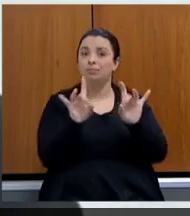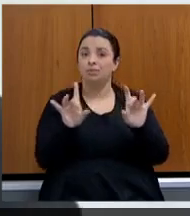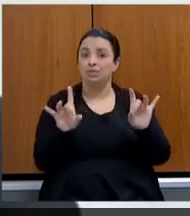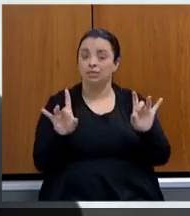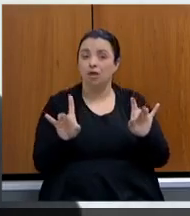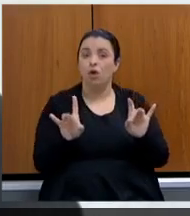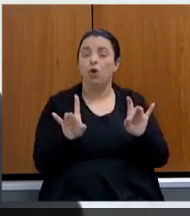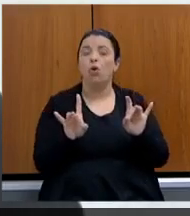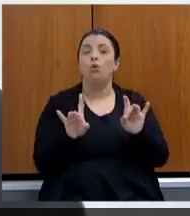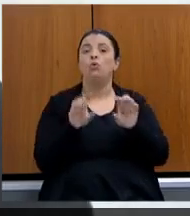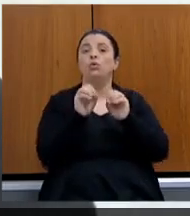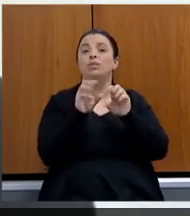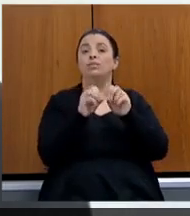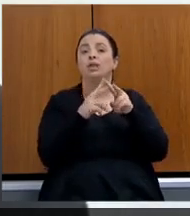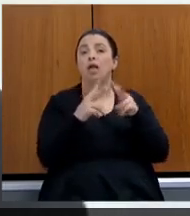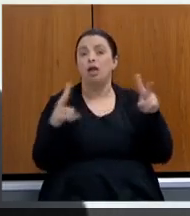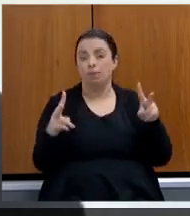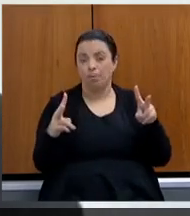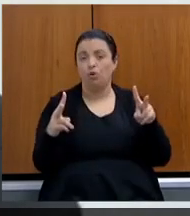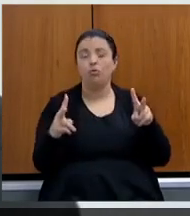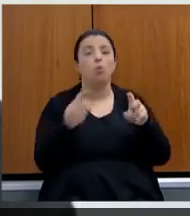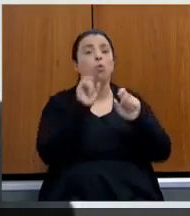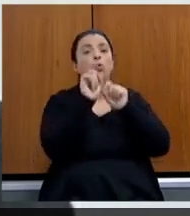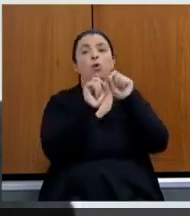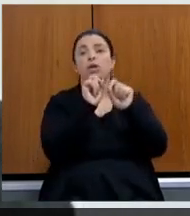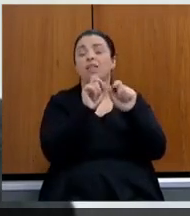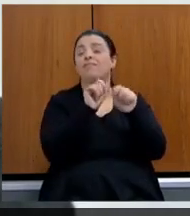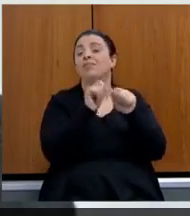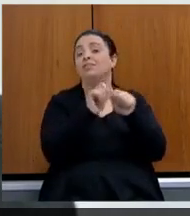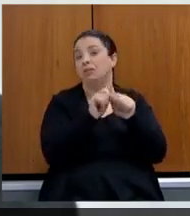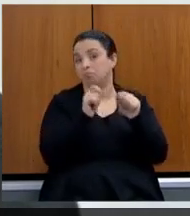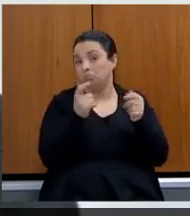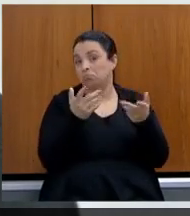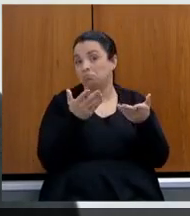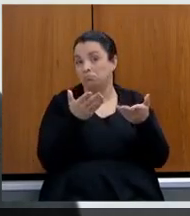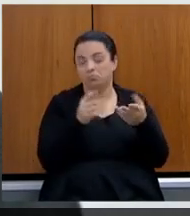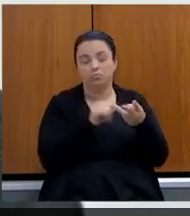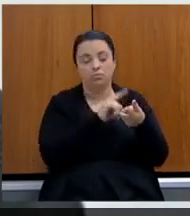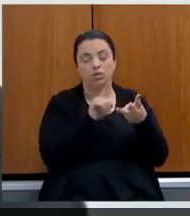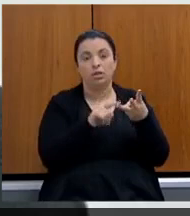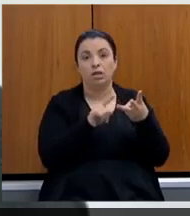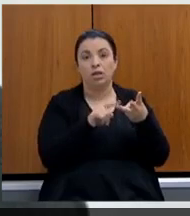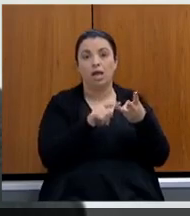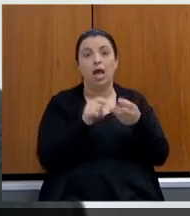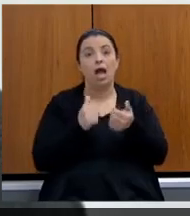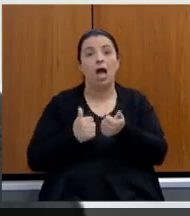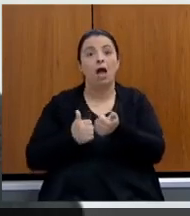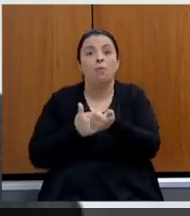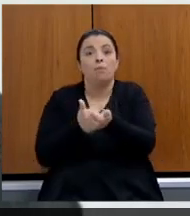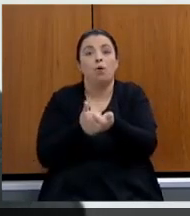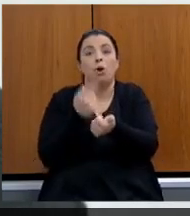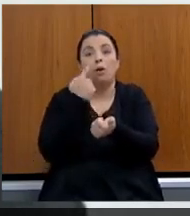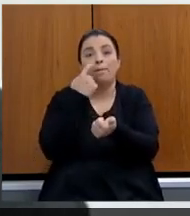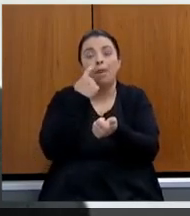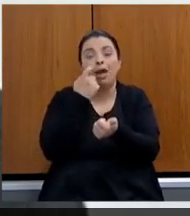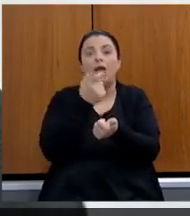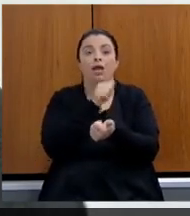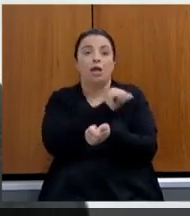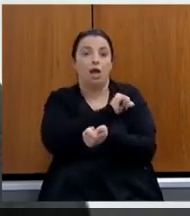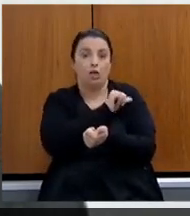remoto com o apelo feito E também o apoio ao pai de aluno